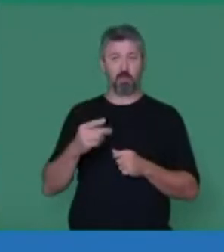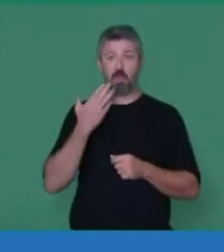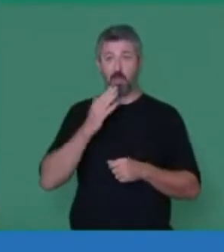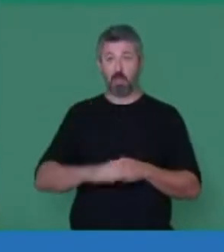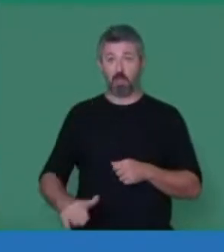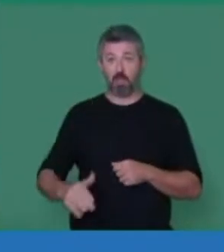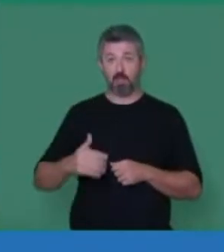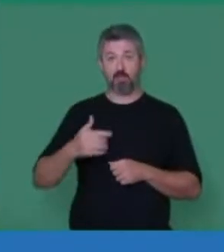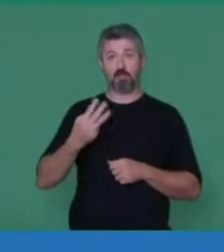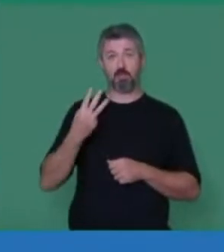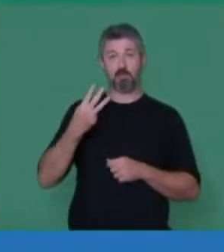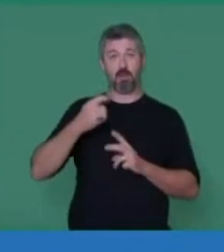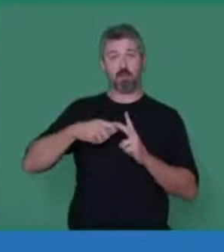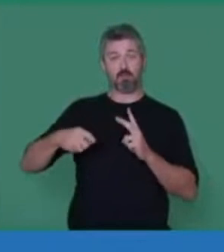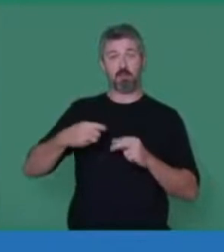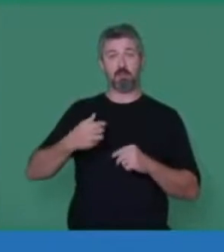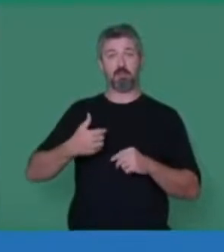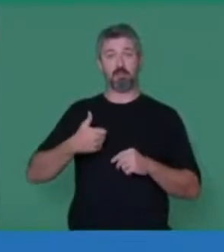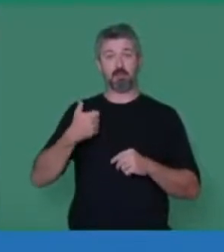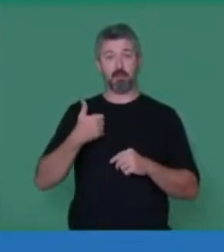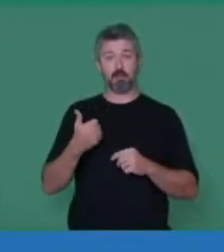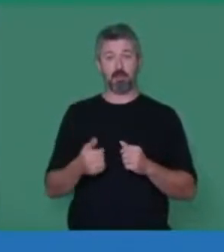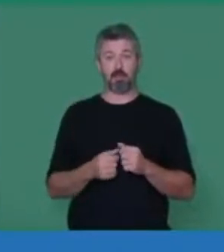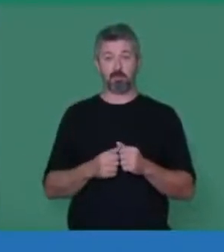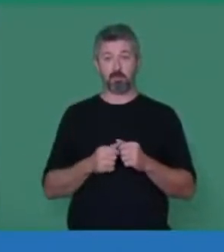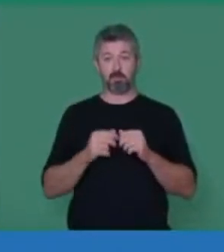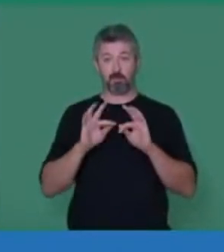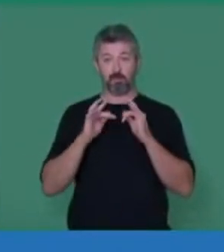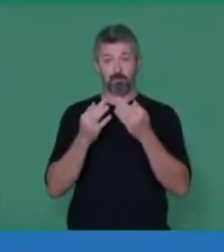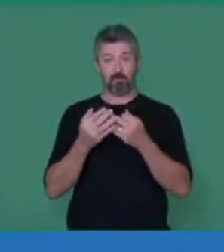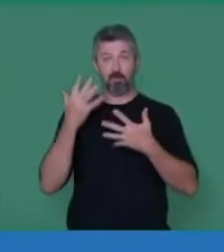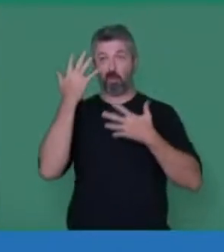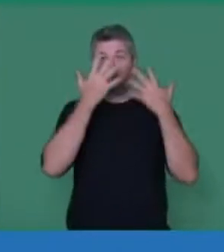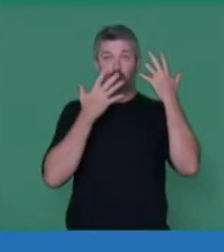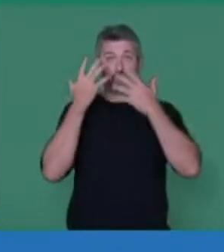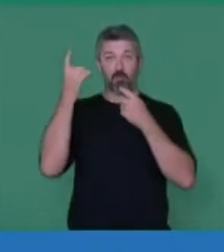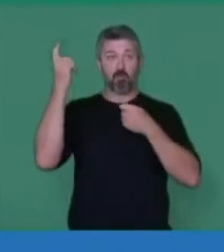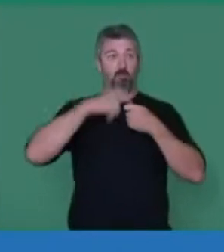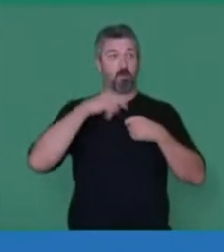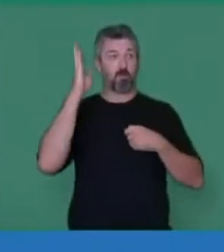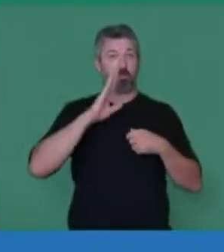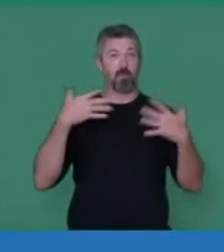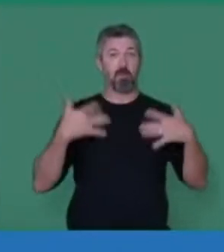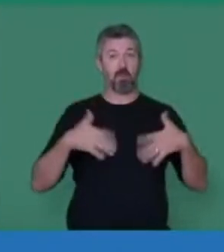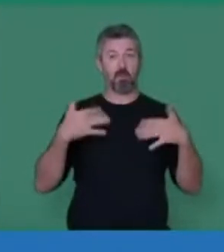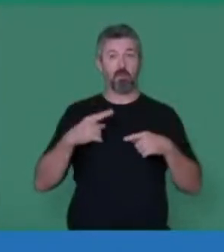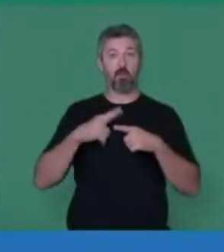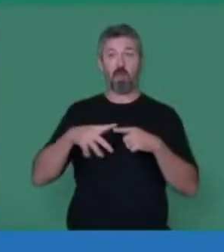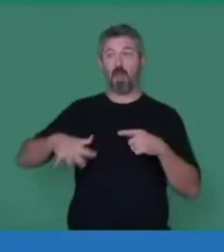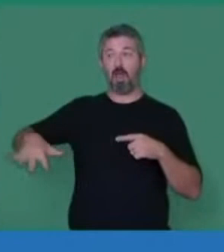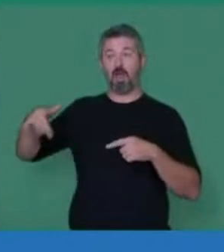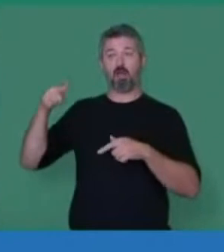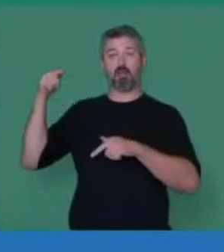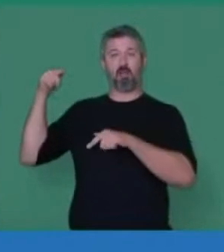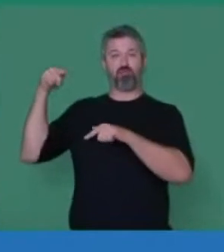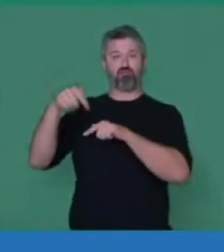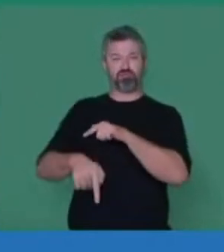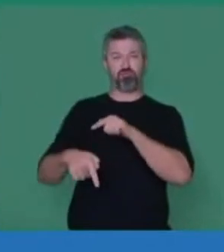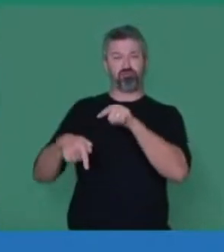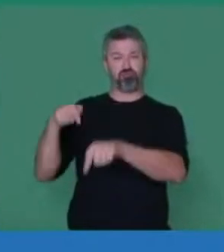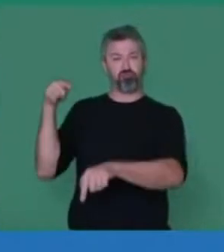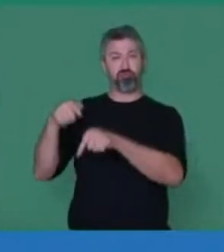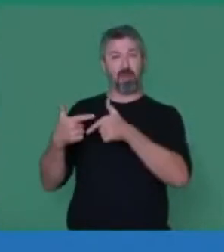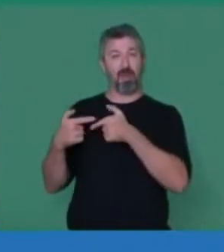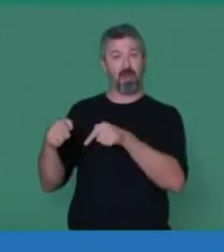de 3 meses de idade que os pais estão desesperados para voltar para o Brasil porque a região dele está sendo bombardeada,